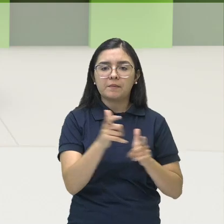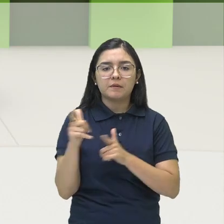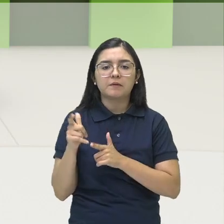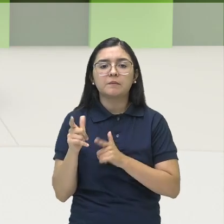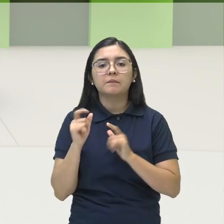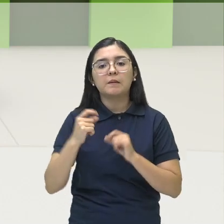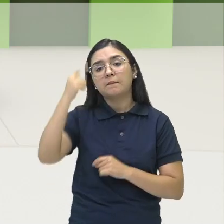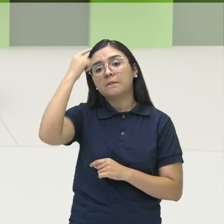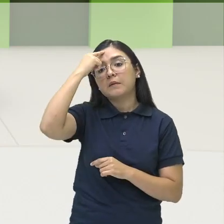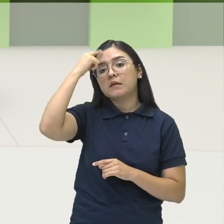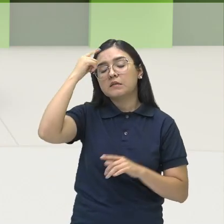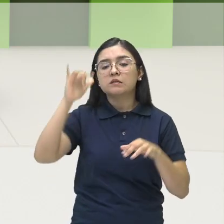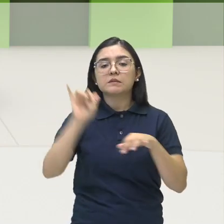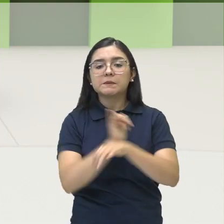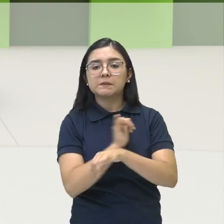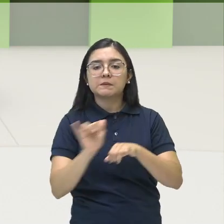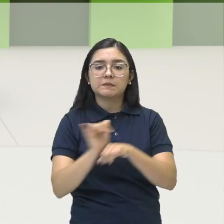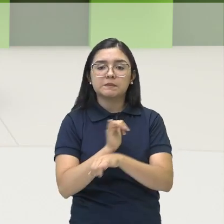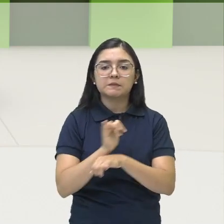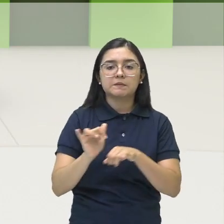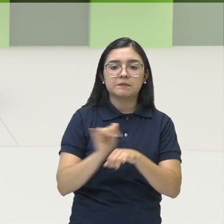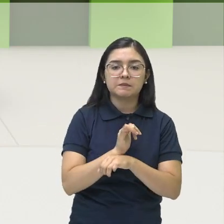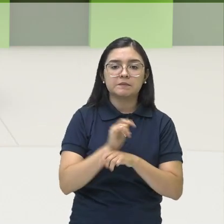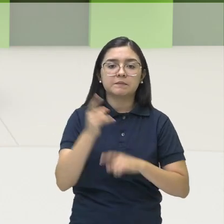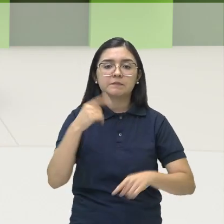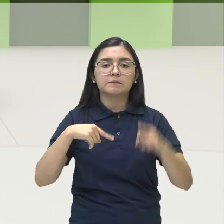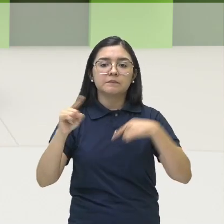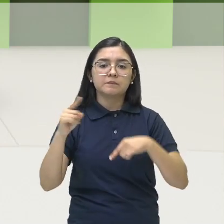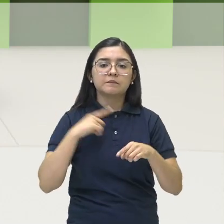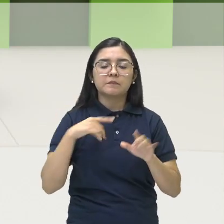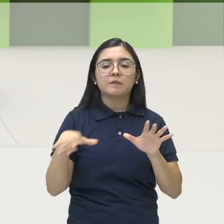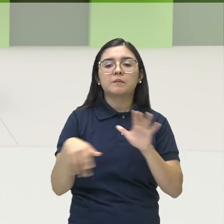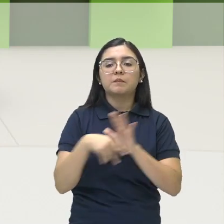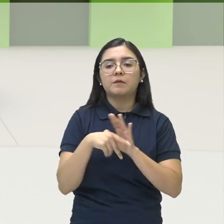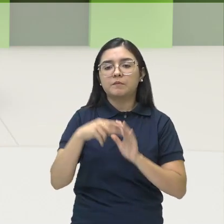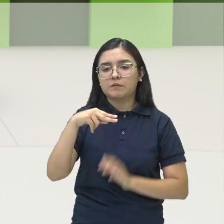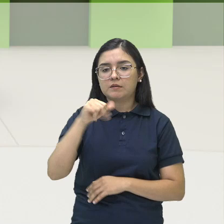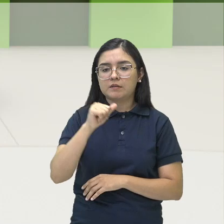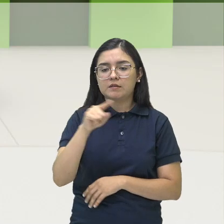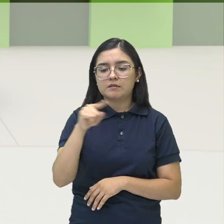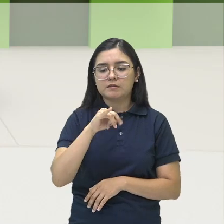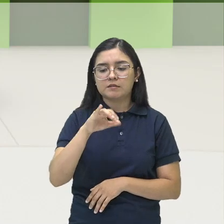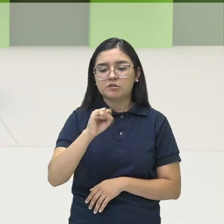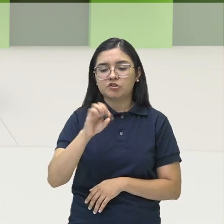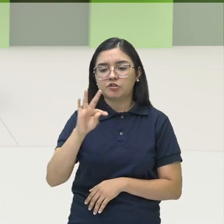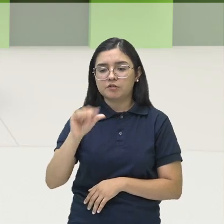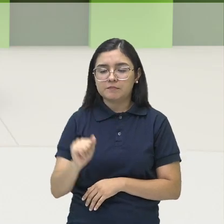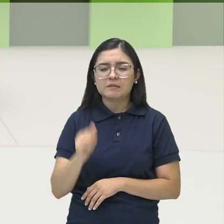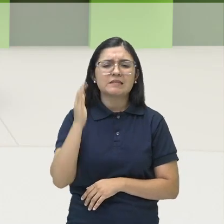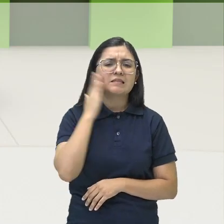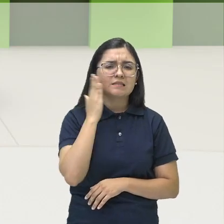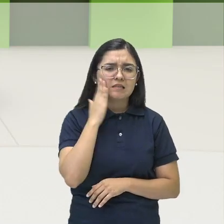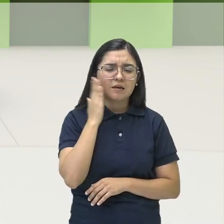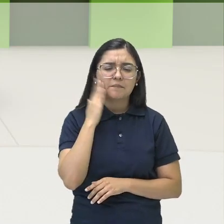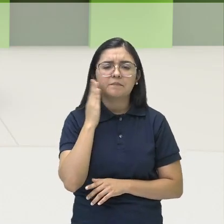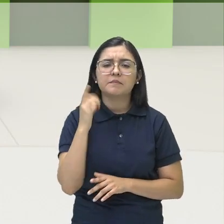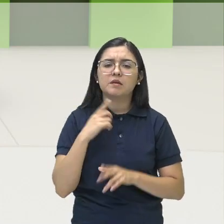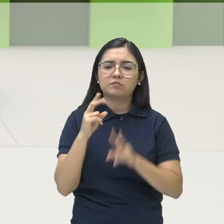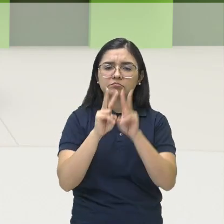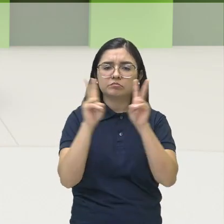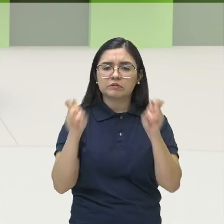para pensar em maneiras de superar a força bélica dos nazistas. Como ela sabia, né, sobre